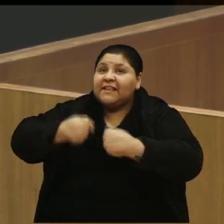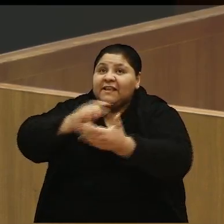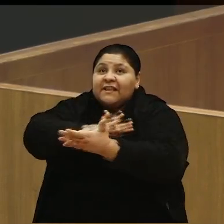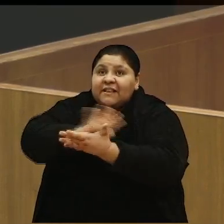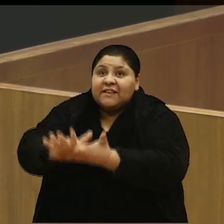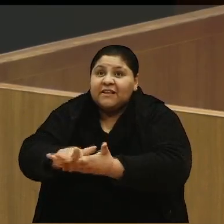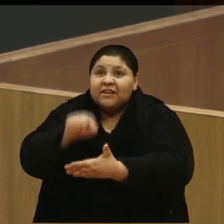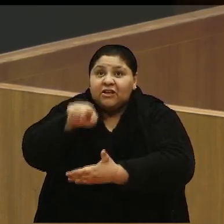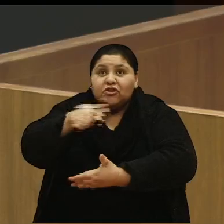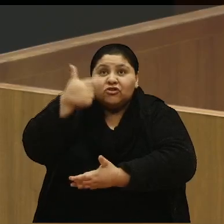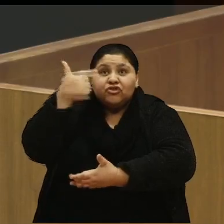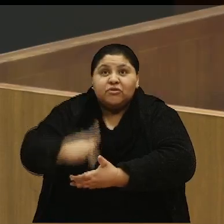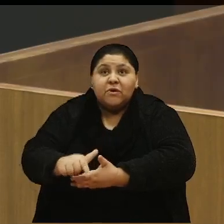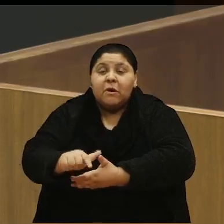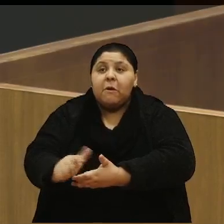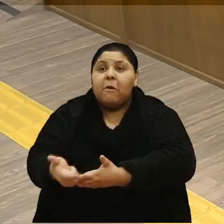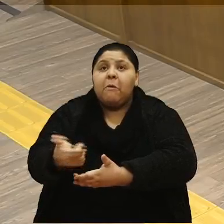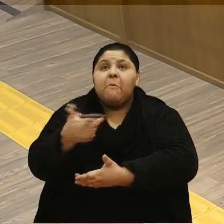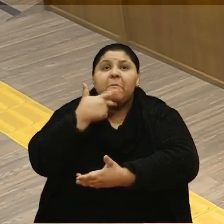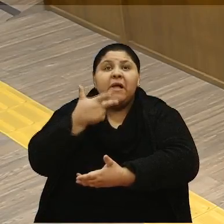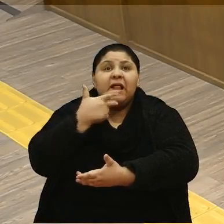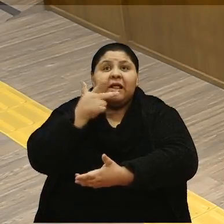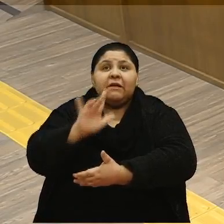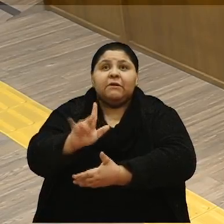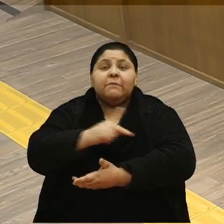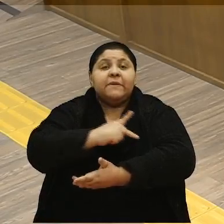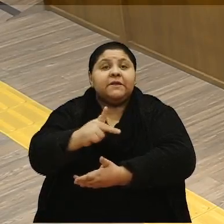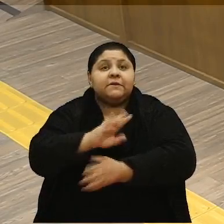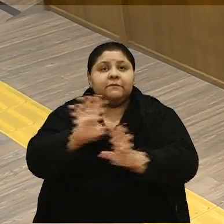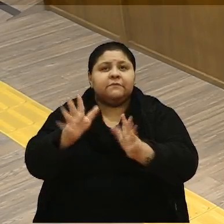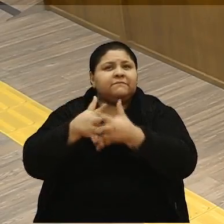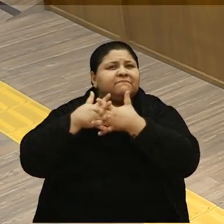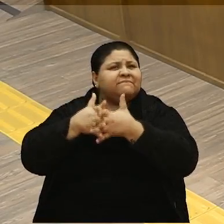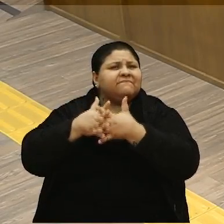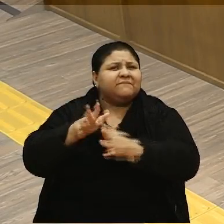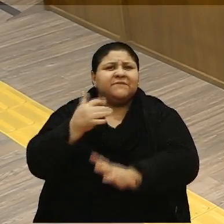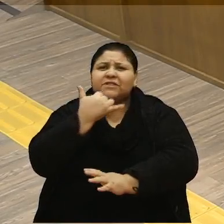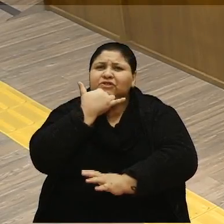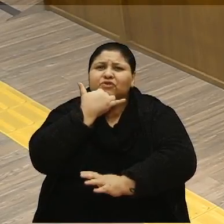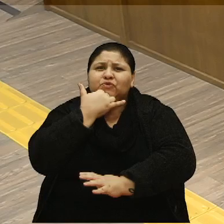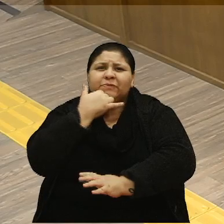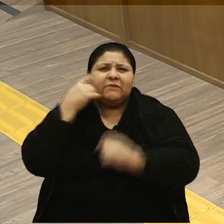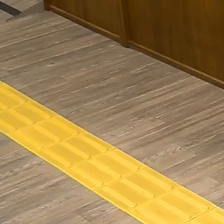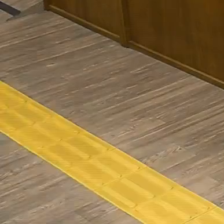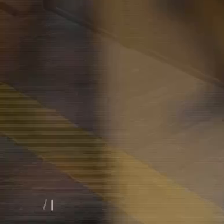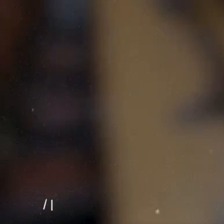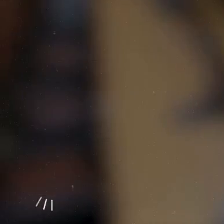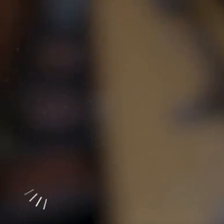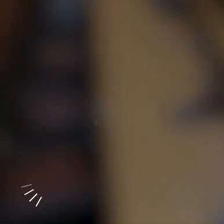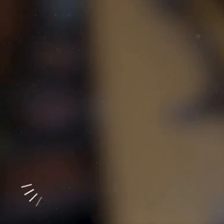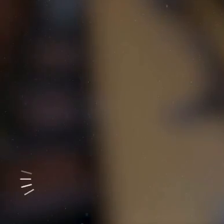novo está colocando palavra na minha boca. Presidente, quem está defendendo o racismo? Quem está...